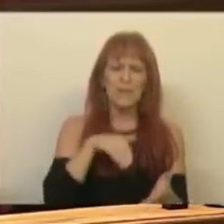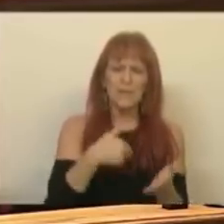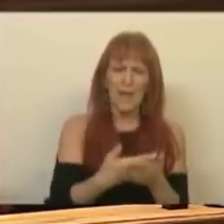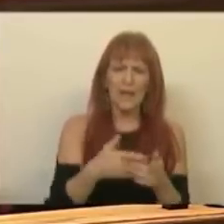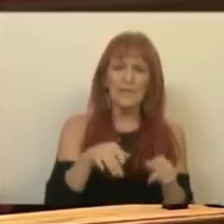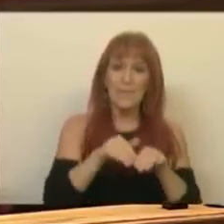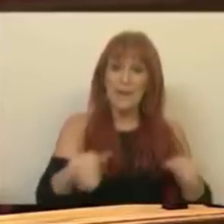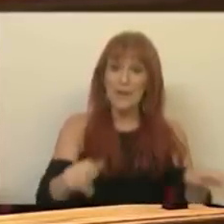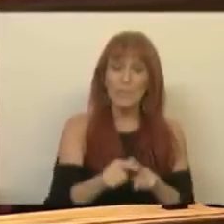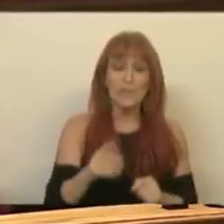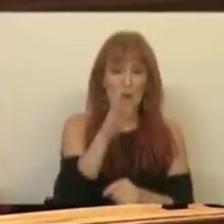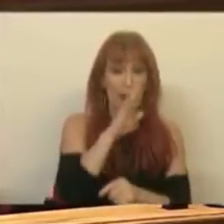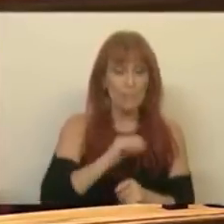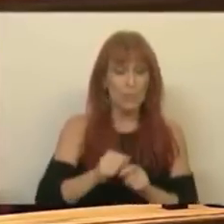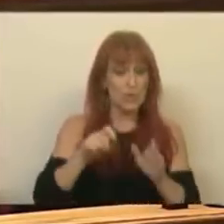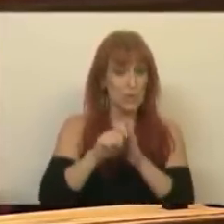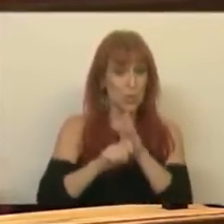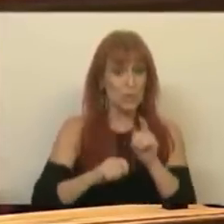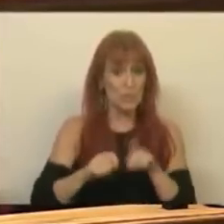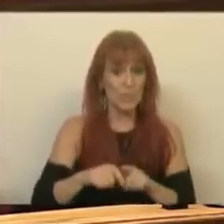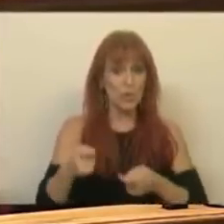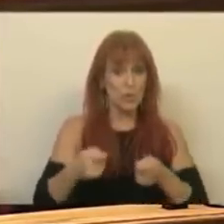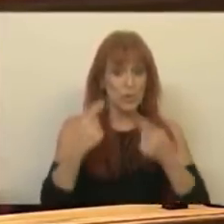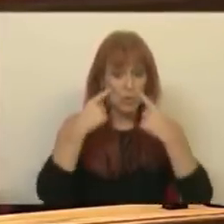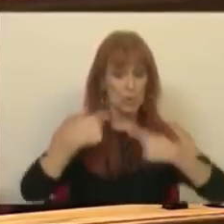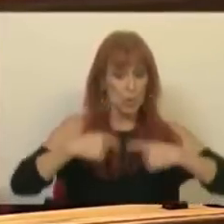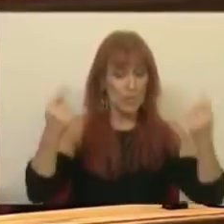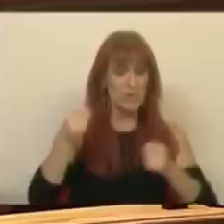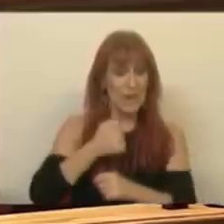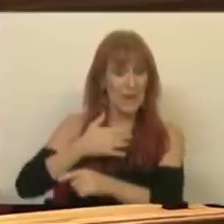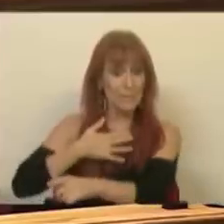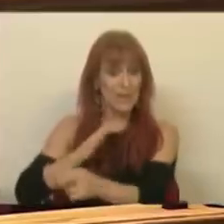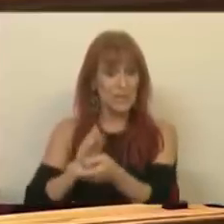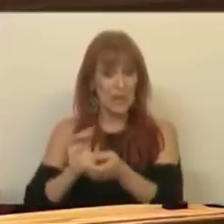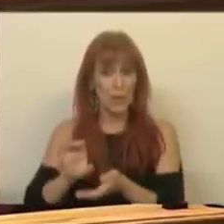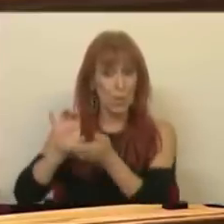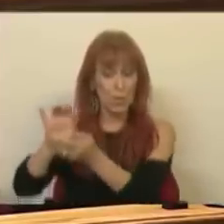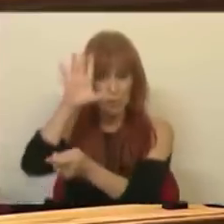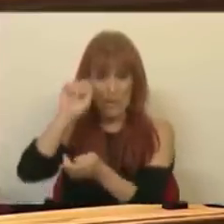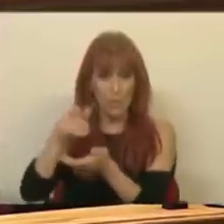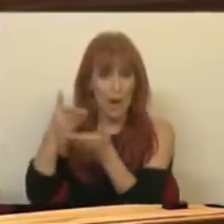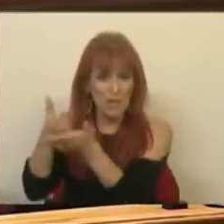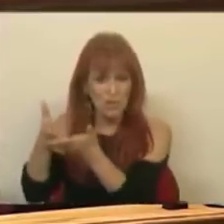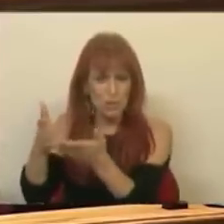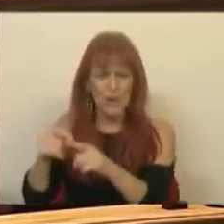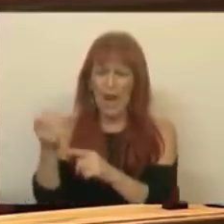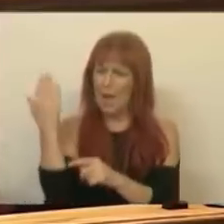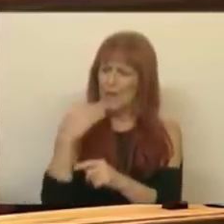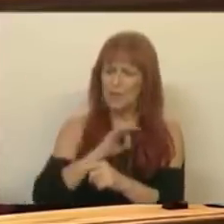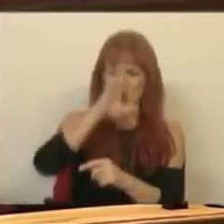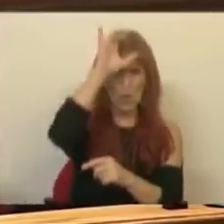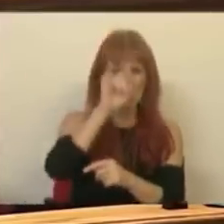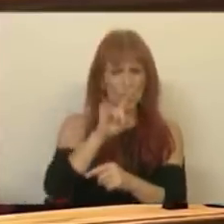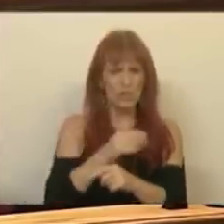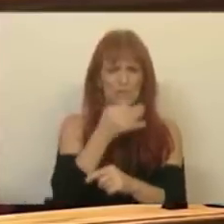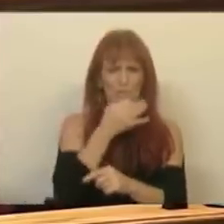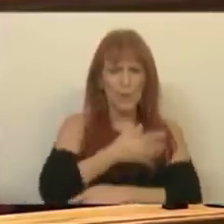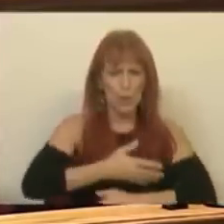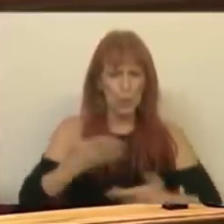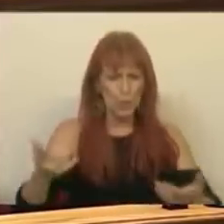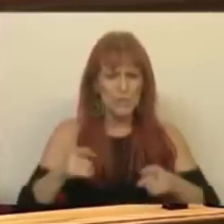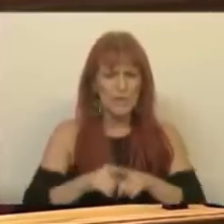também ao nível da aplicação do estatuto do gestor público a empresas intervencionadas pelo Estado e há pouco senhor primeiro ministro falou